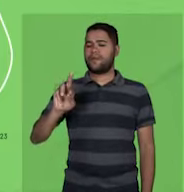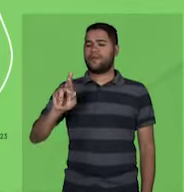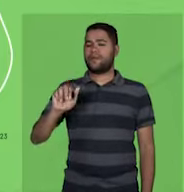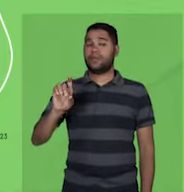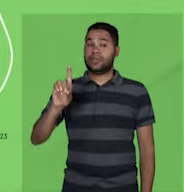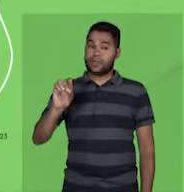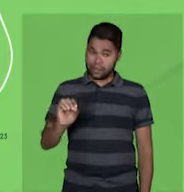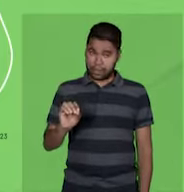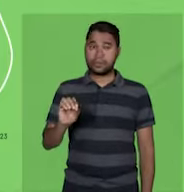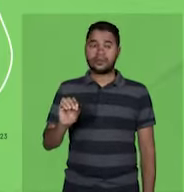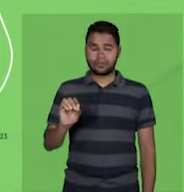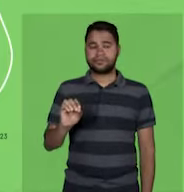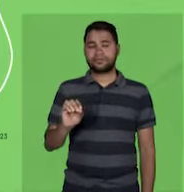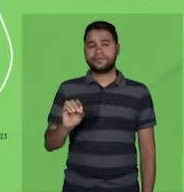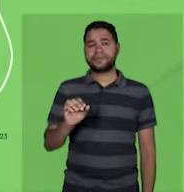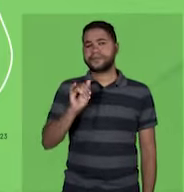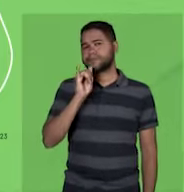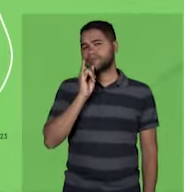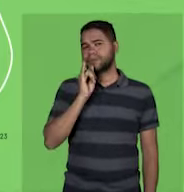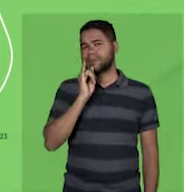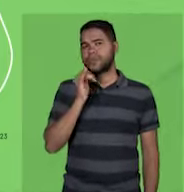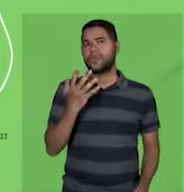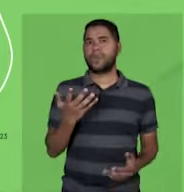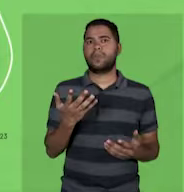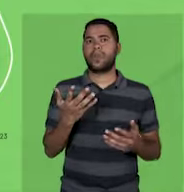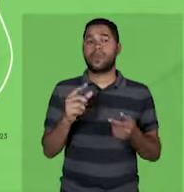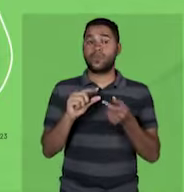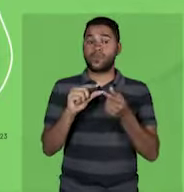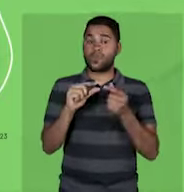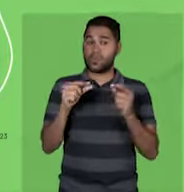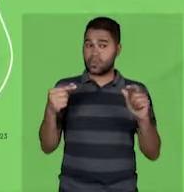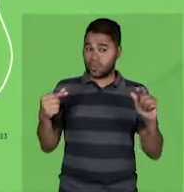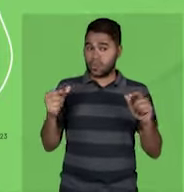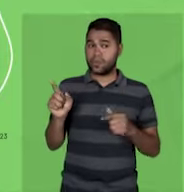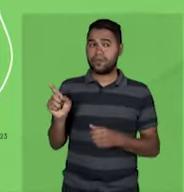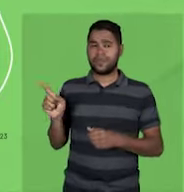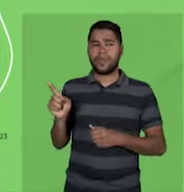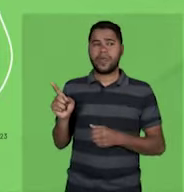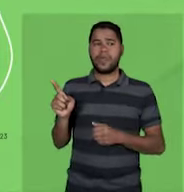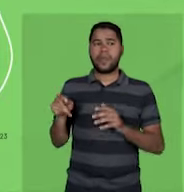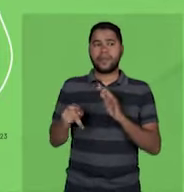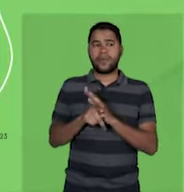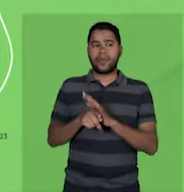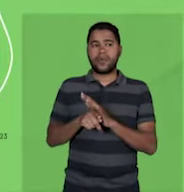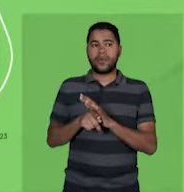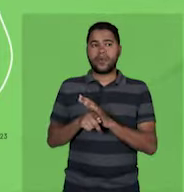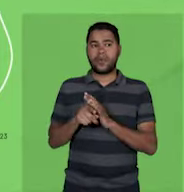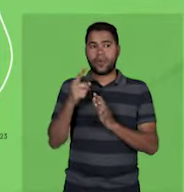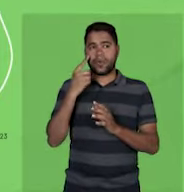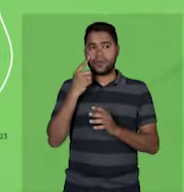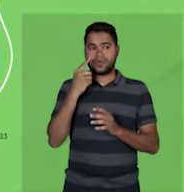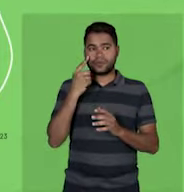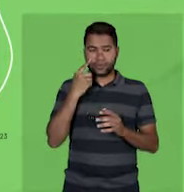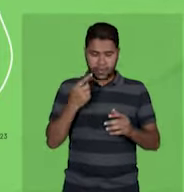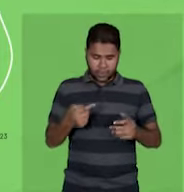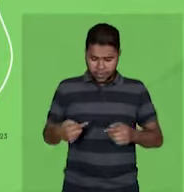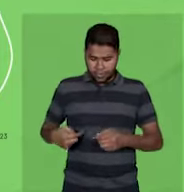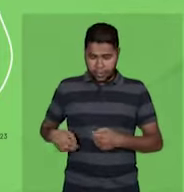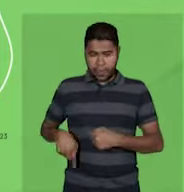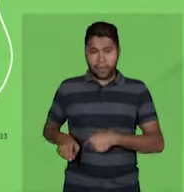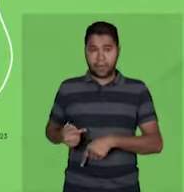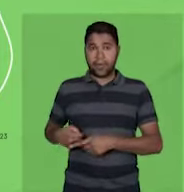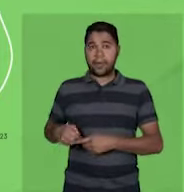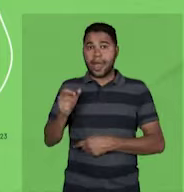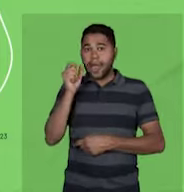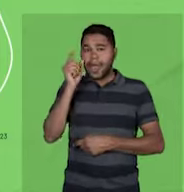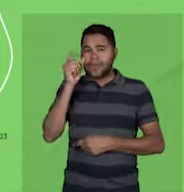nós temos, né, uma estrutura. Olha só, isso aqui são vasos que estão chegando e saindo em azul e em